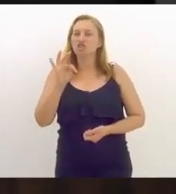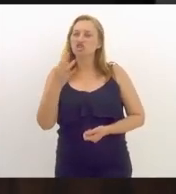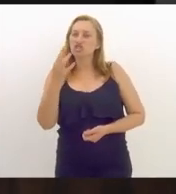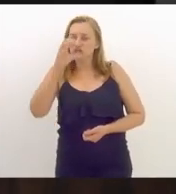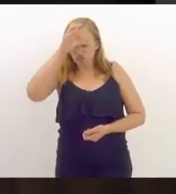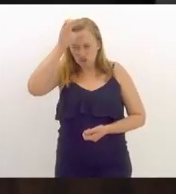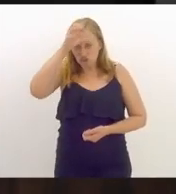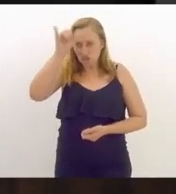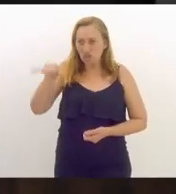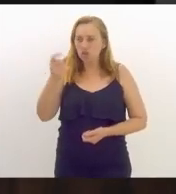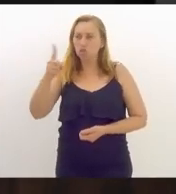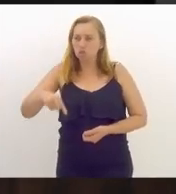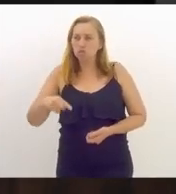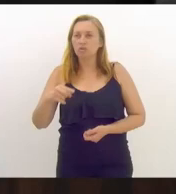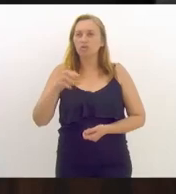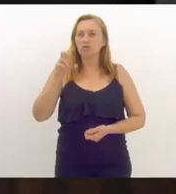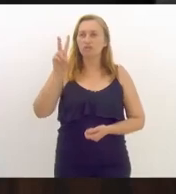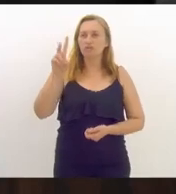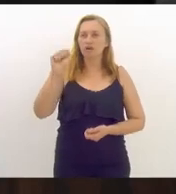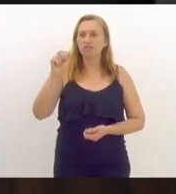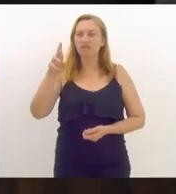Valdecir deputado